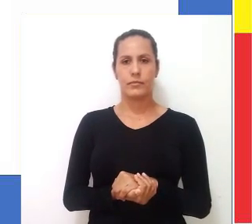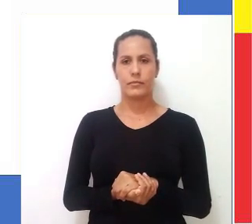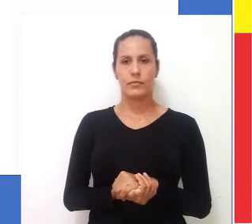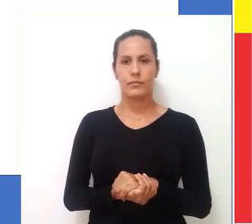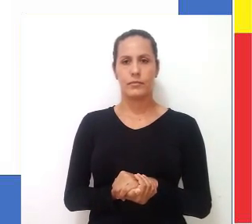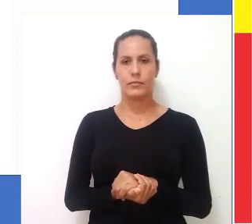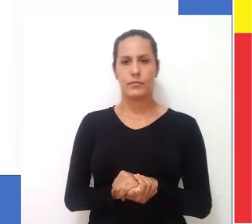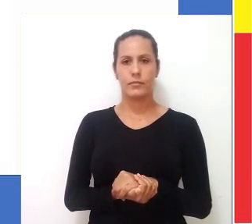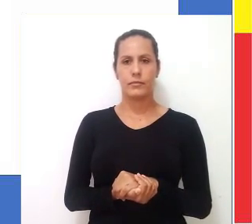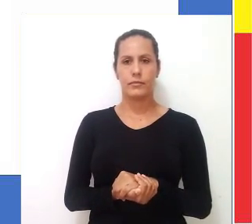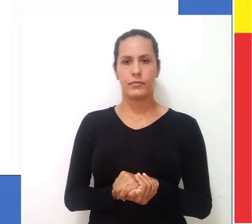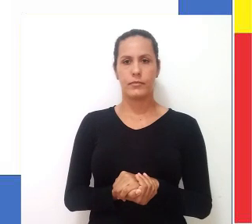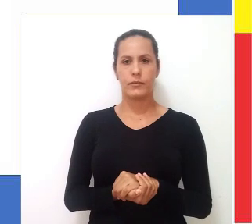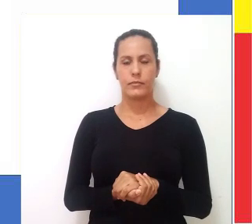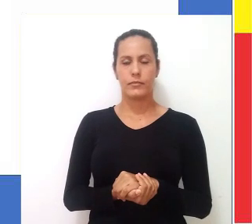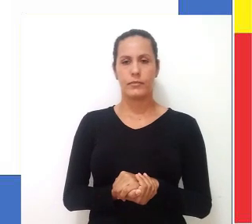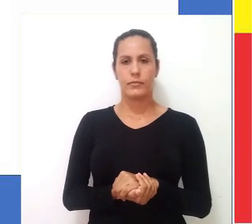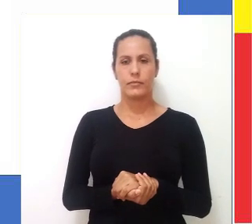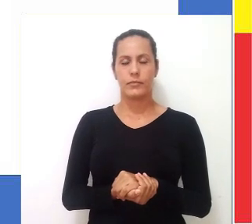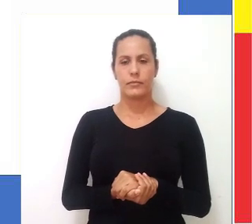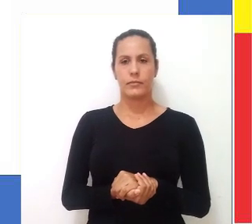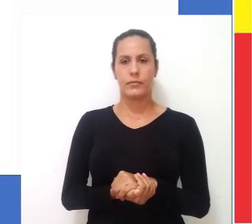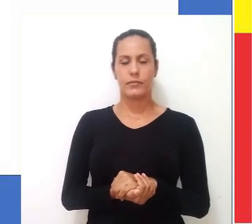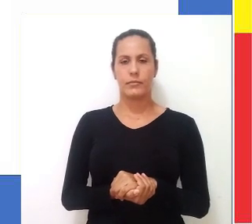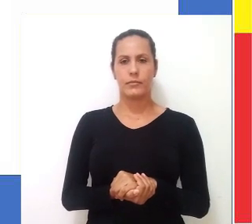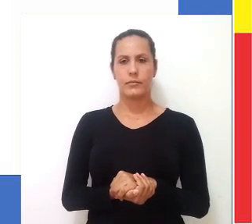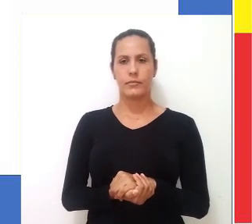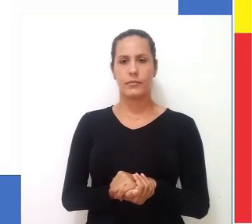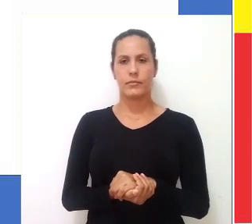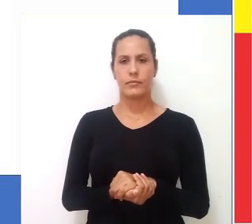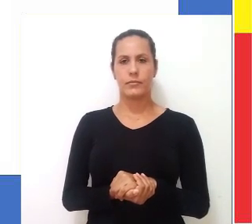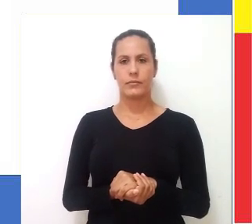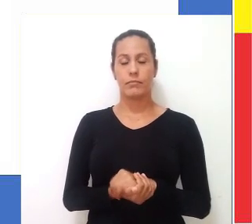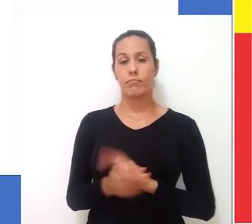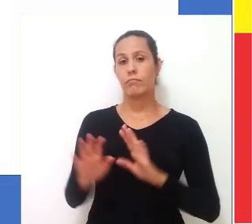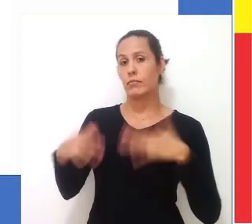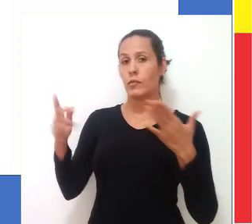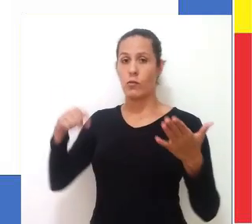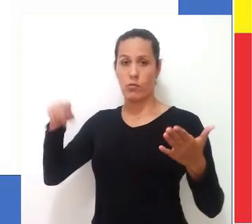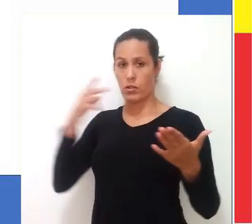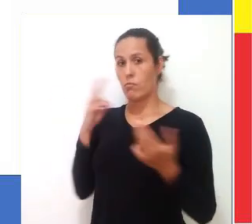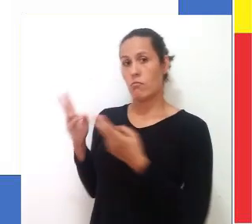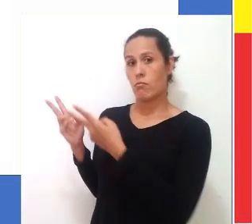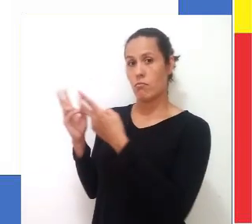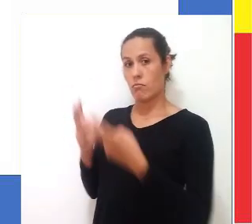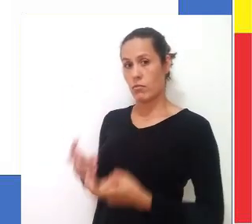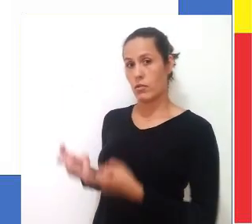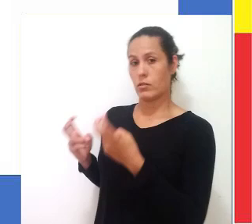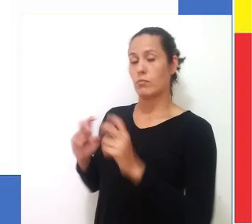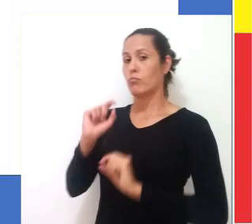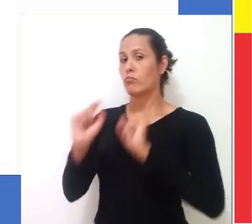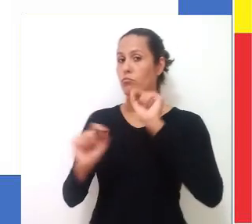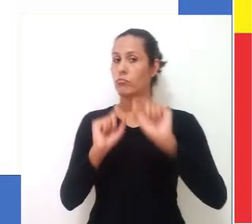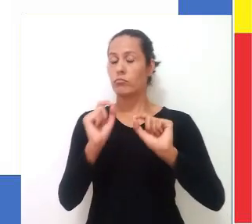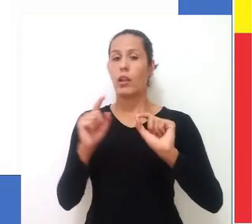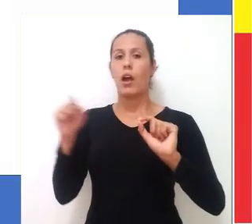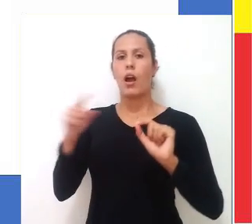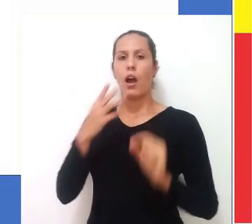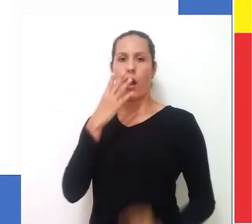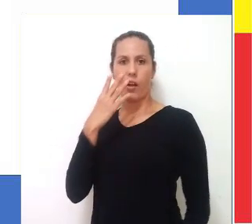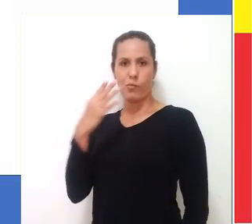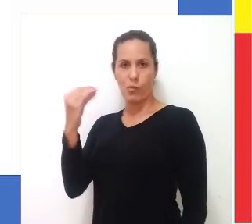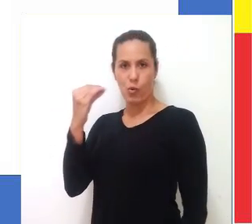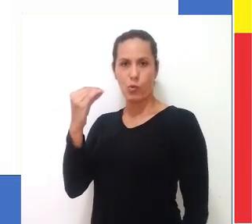it easy to despise what you cannot get?" Então, como vocês podem observar,